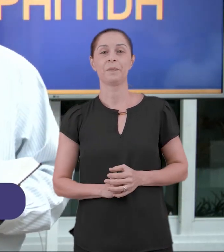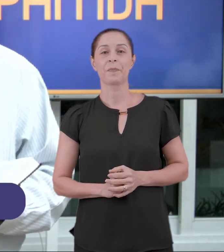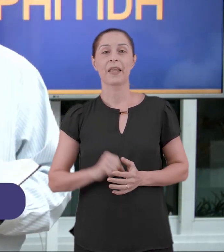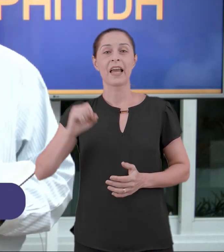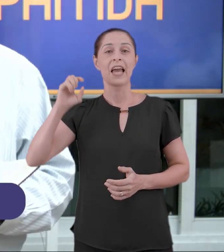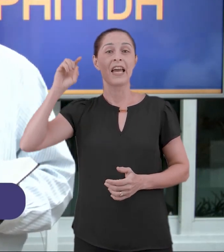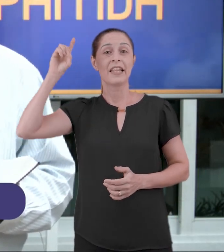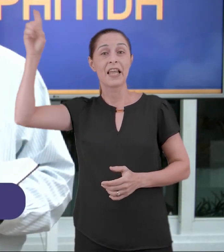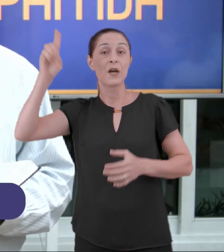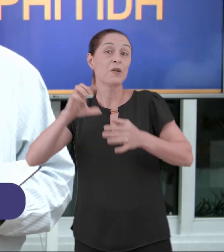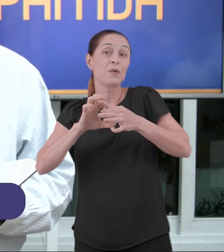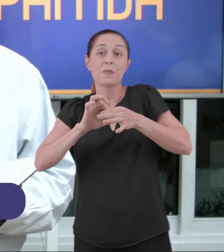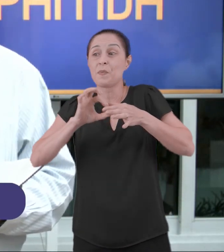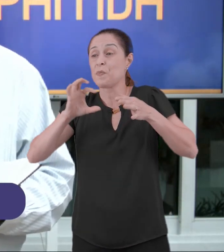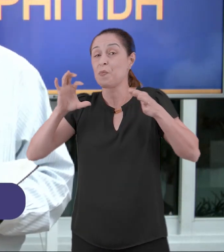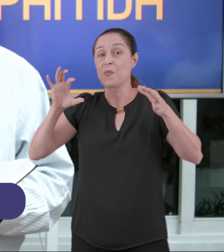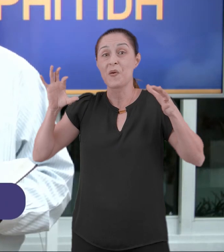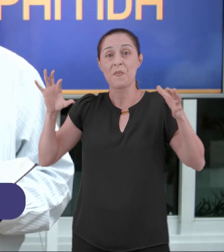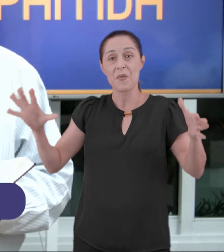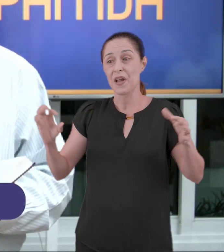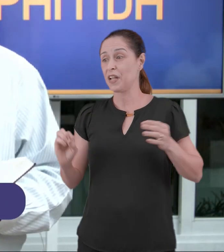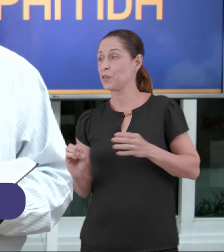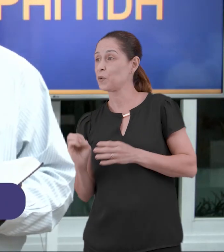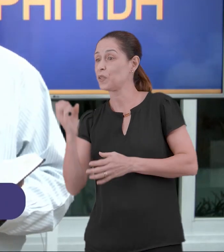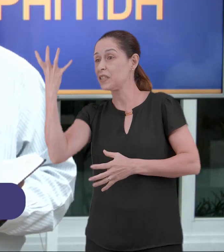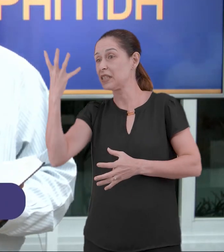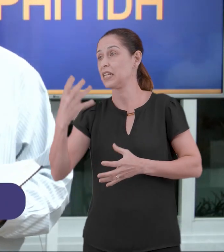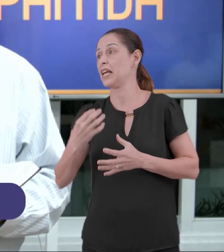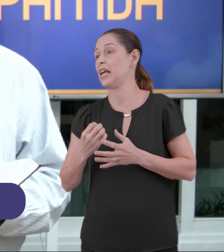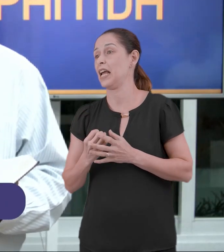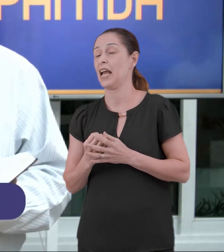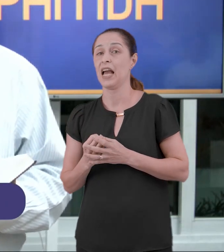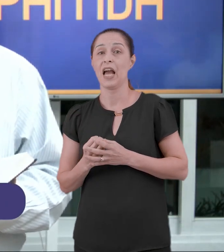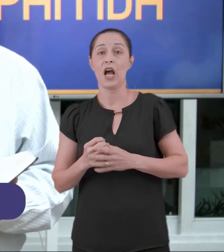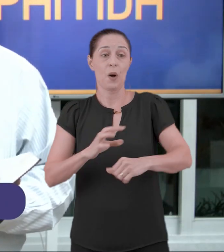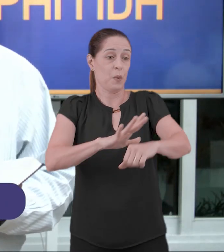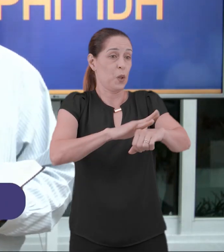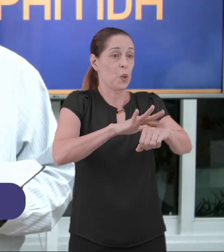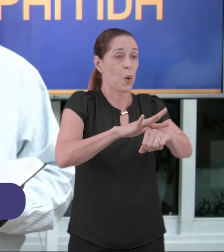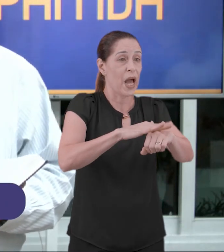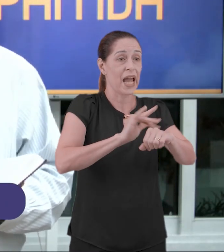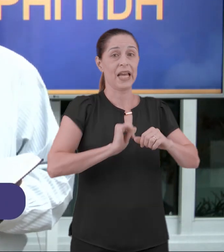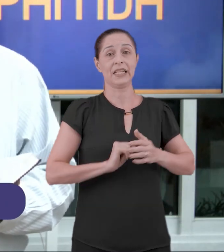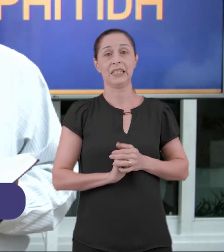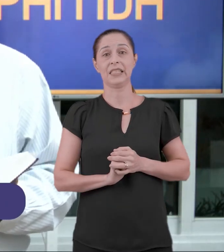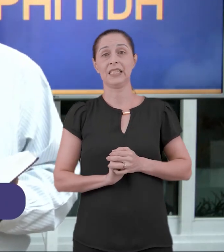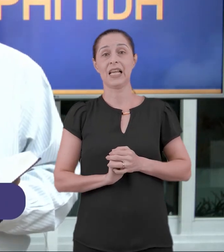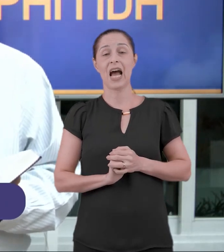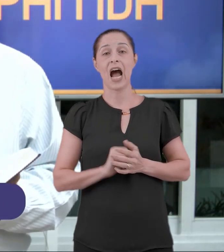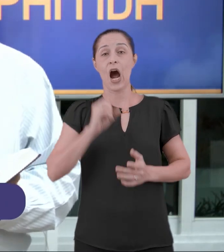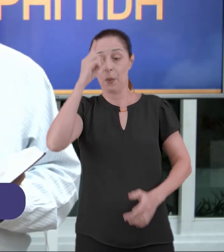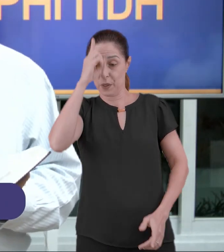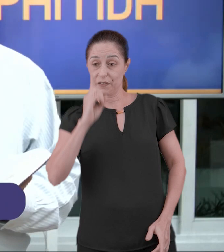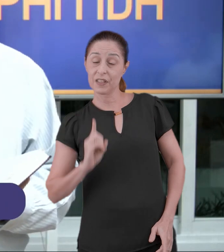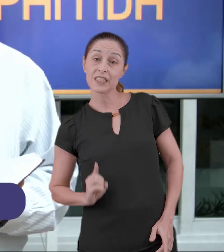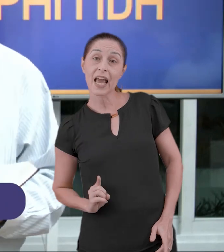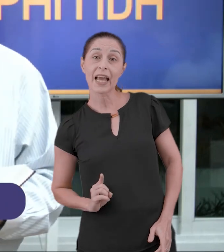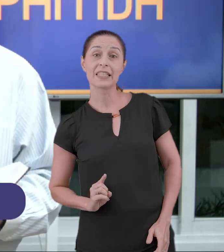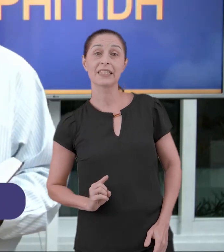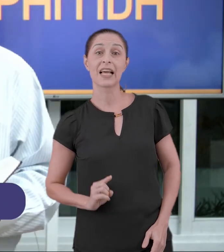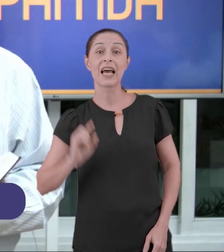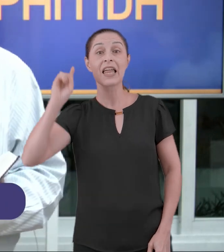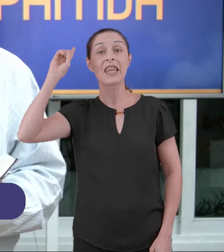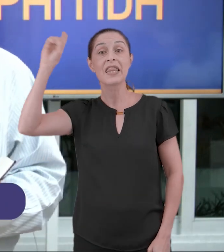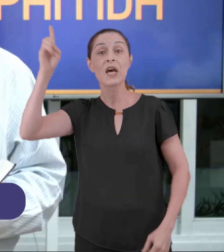Deus permite que alguma coisa aconteça, algum acidente de percurso na estrutura de uma criança, ele tem um propósito para